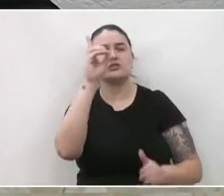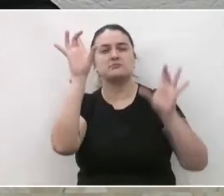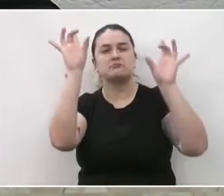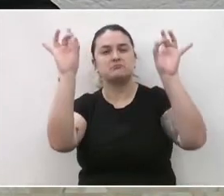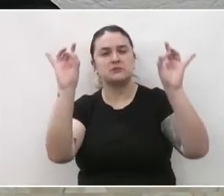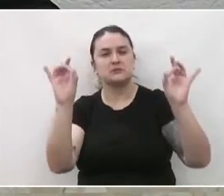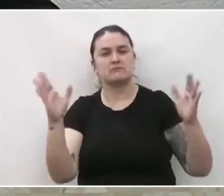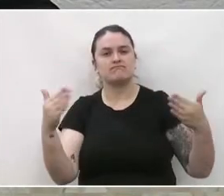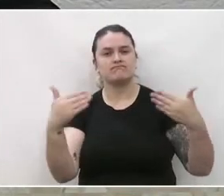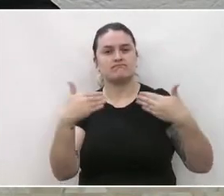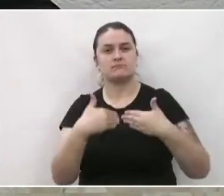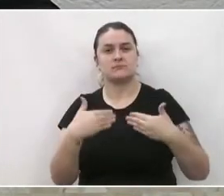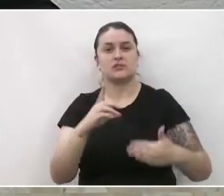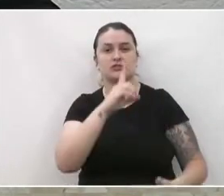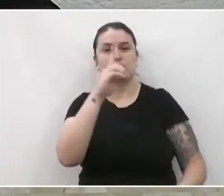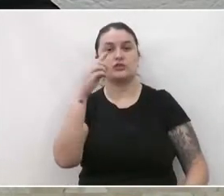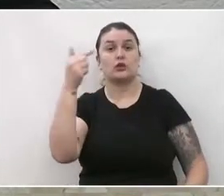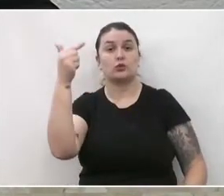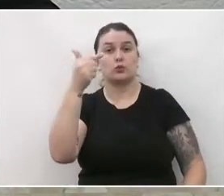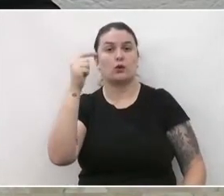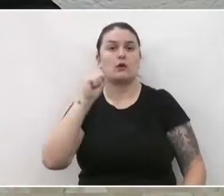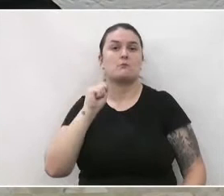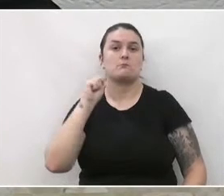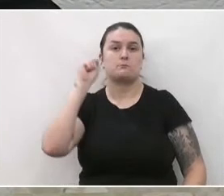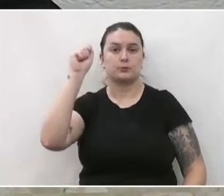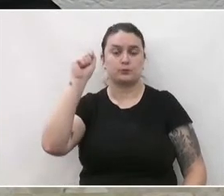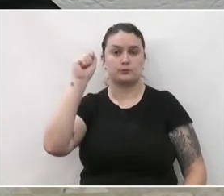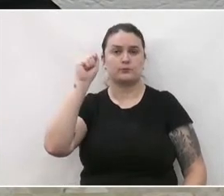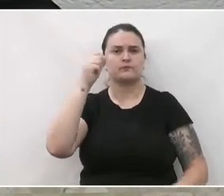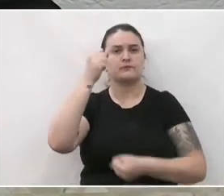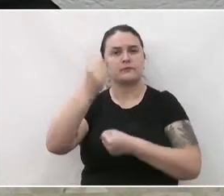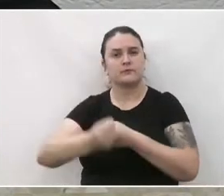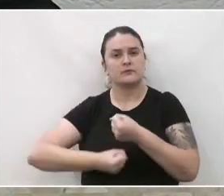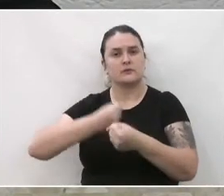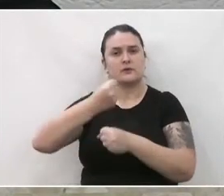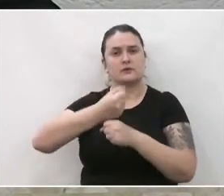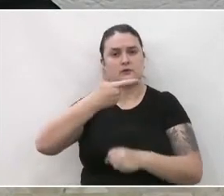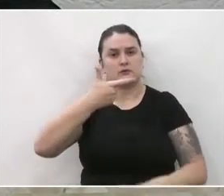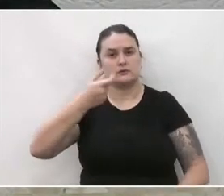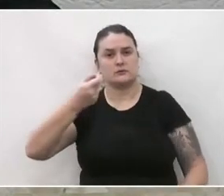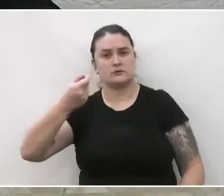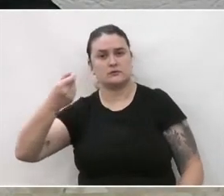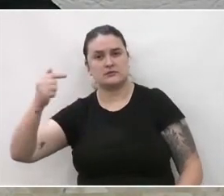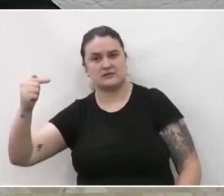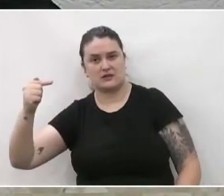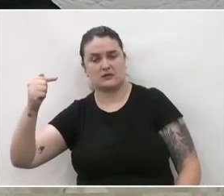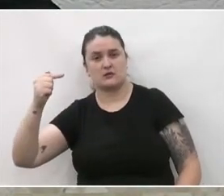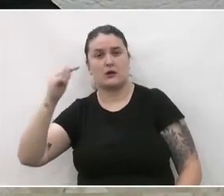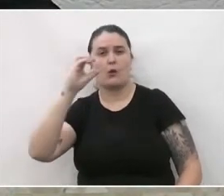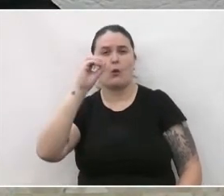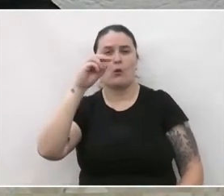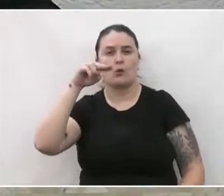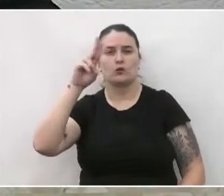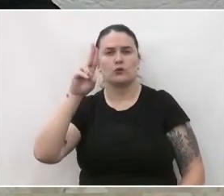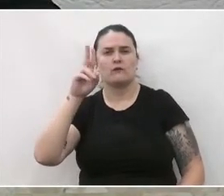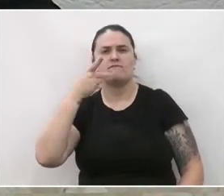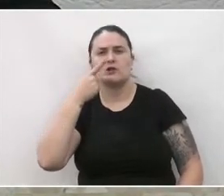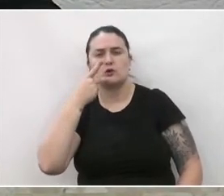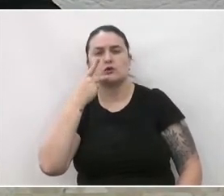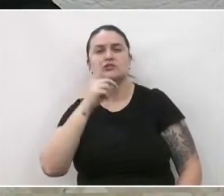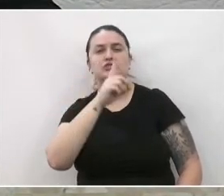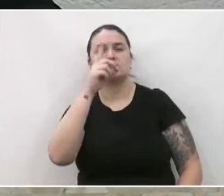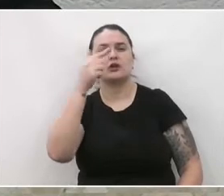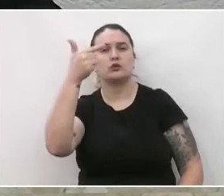Autismo, comemorado no dia 2 de abril. Em 2007, a ONU definiu como todo dia 2 de